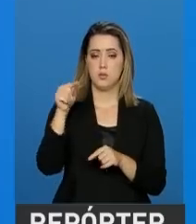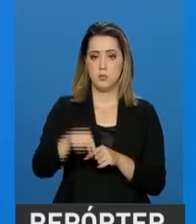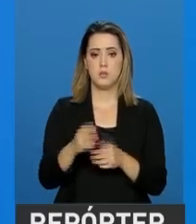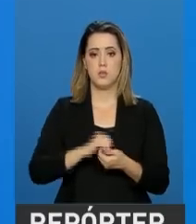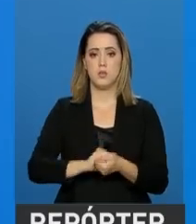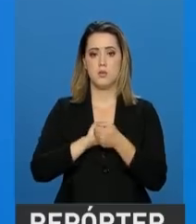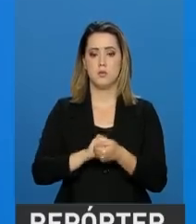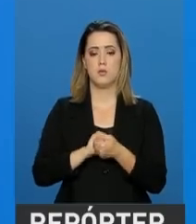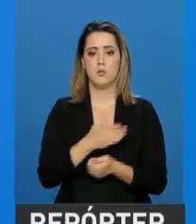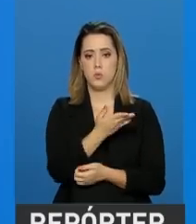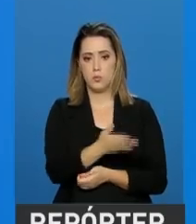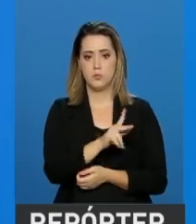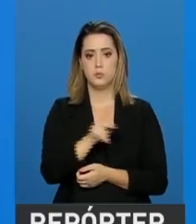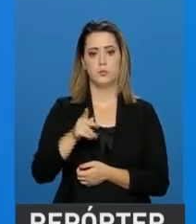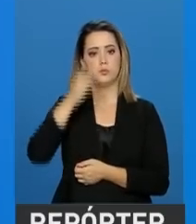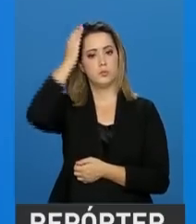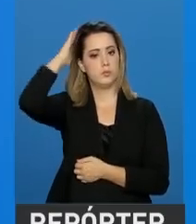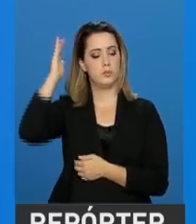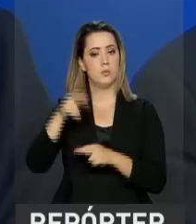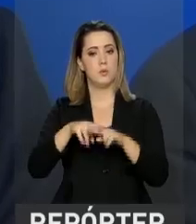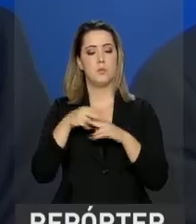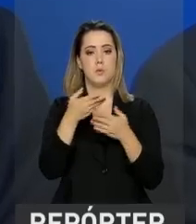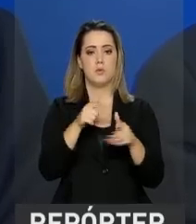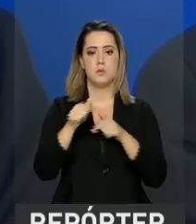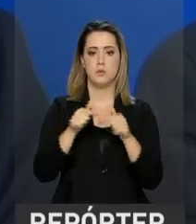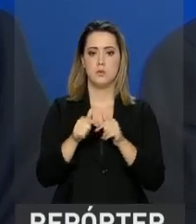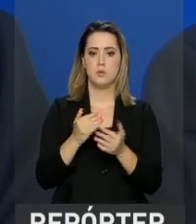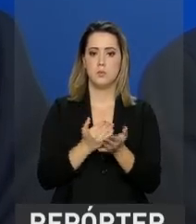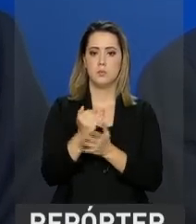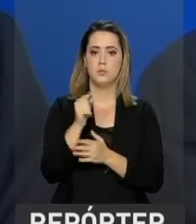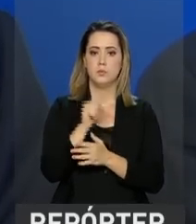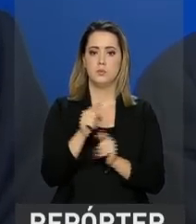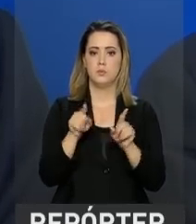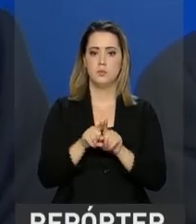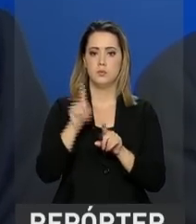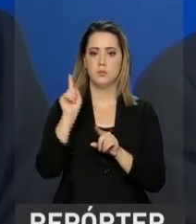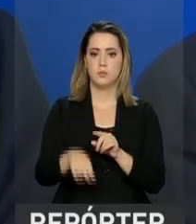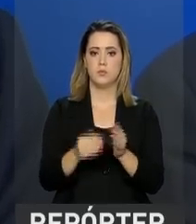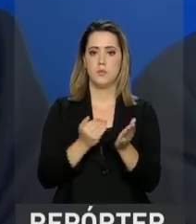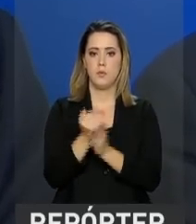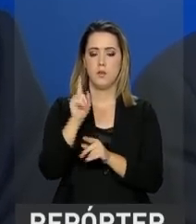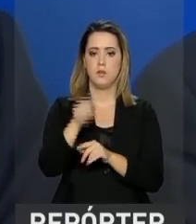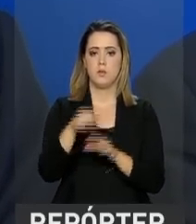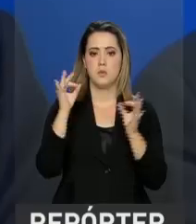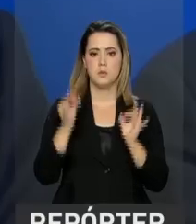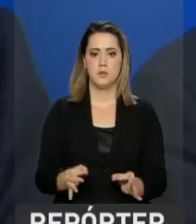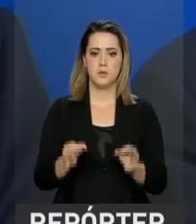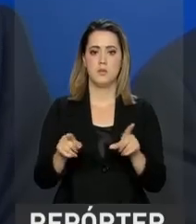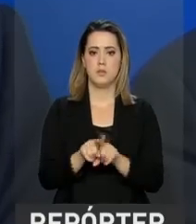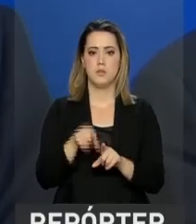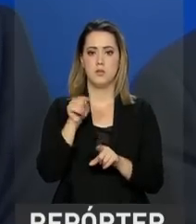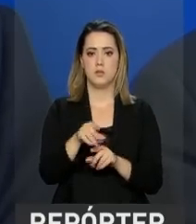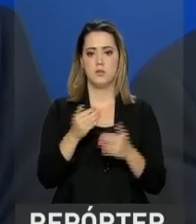cumprimentar o senhor presidente pelas suas medidas pelas suas iniciativas que são iniciativas corretas